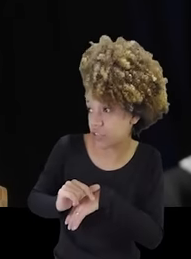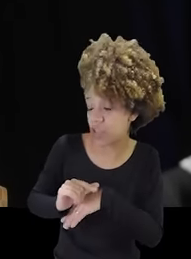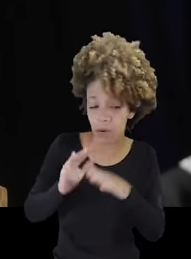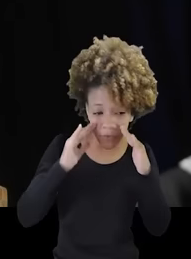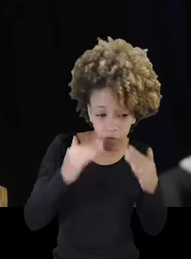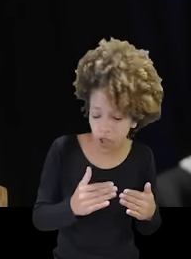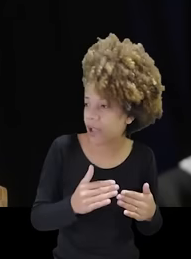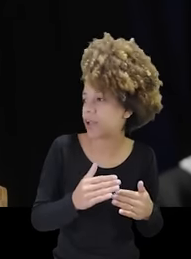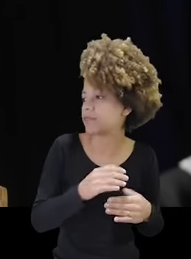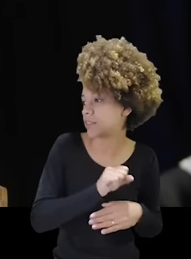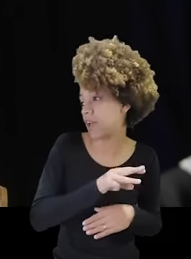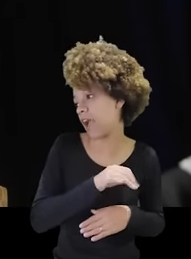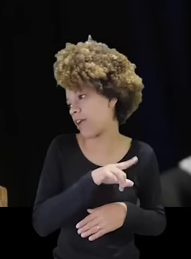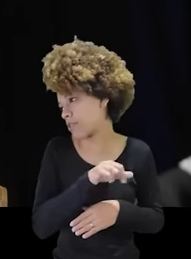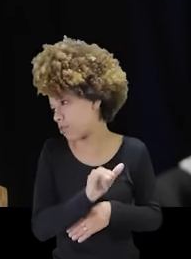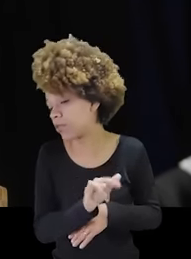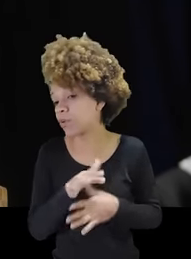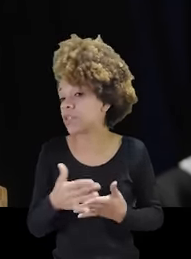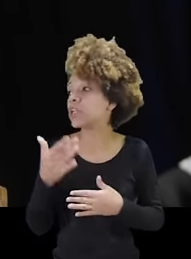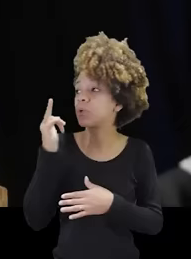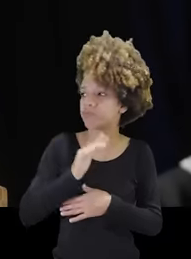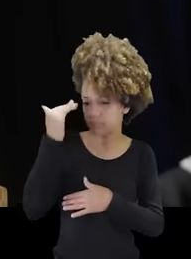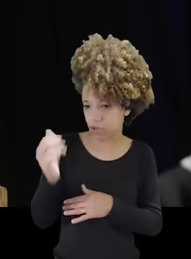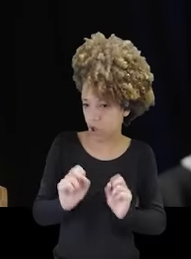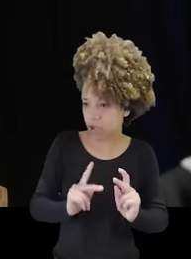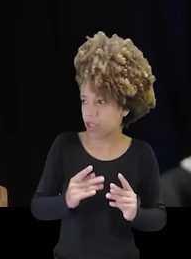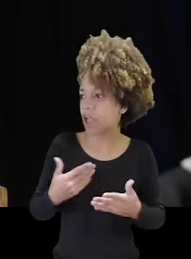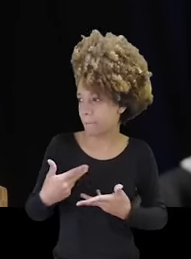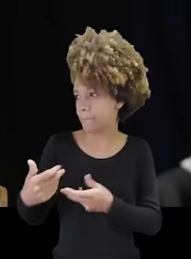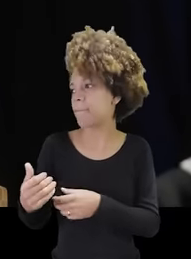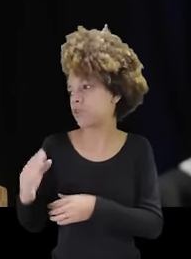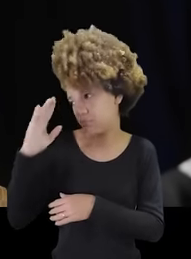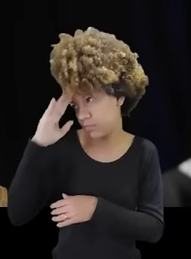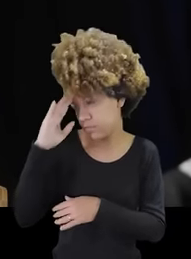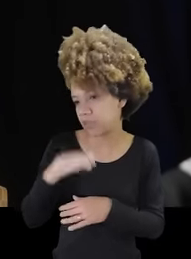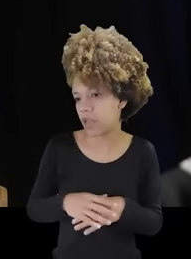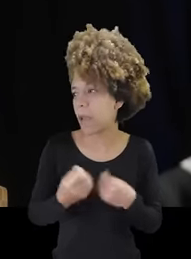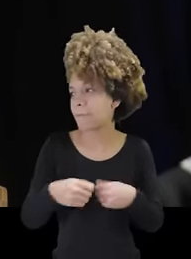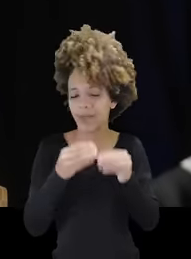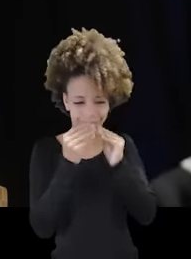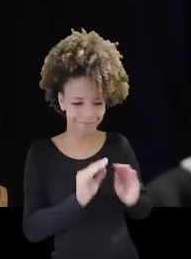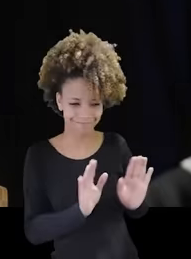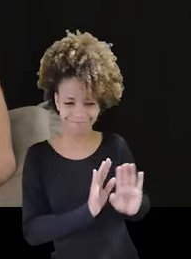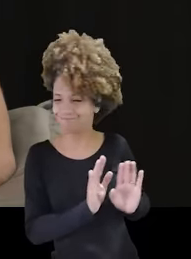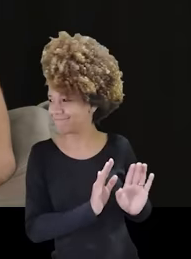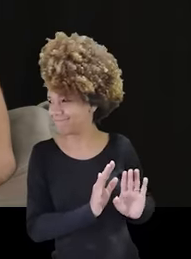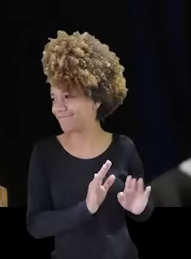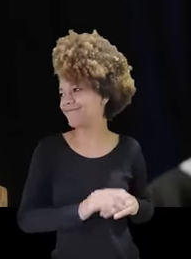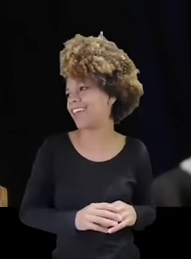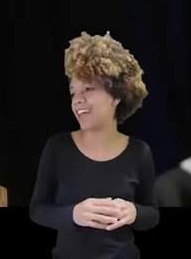se focar em ser haidol E aí quando eles conseguem a famer eles falam OK agora eu posso ir para o exército aí você tem que se despedir do seu lado